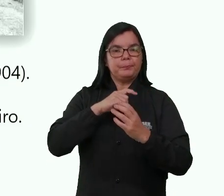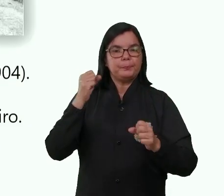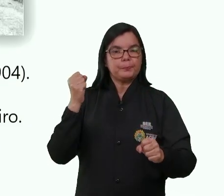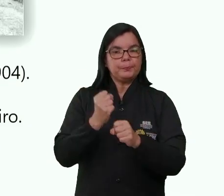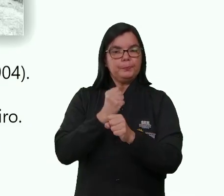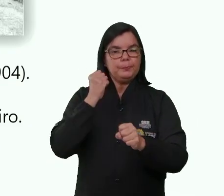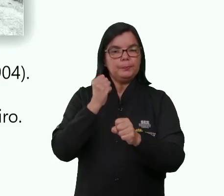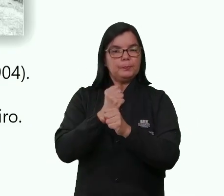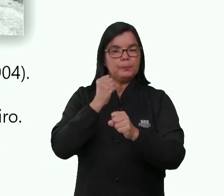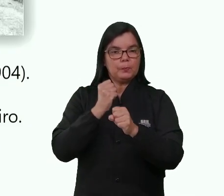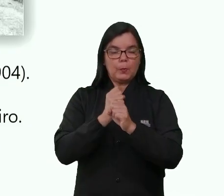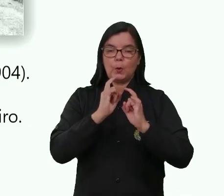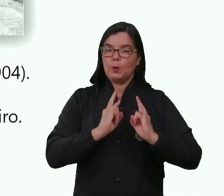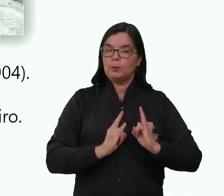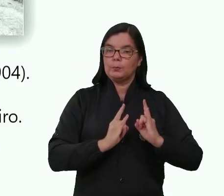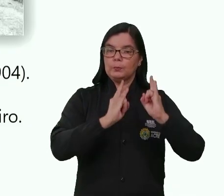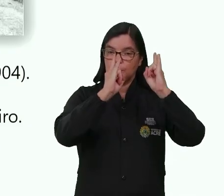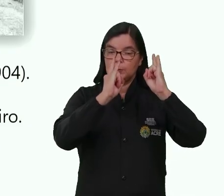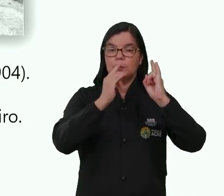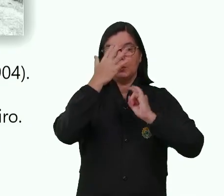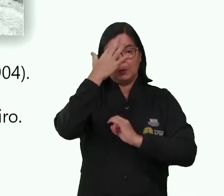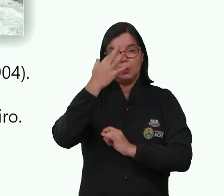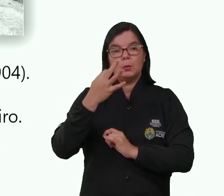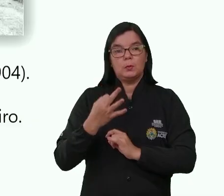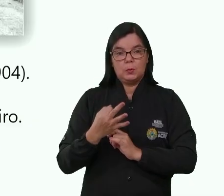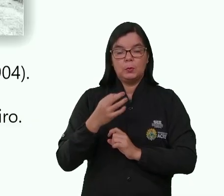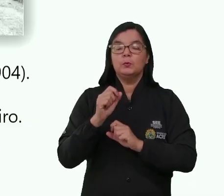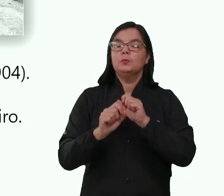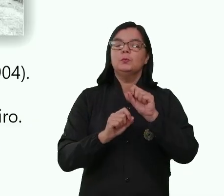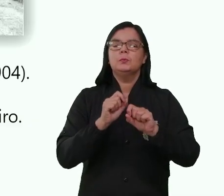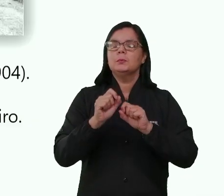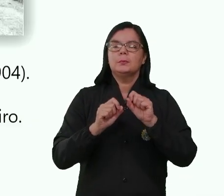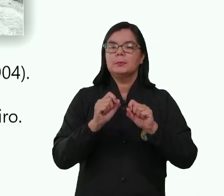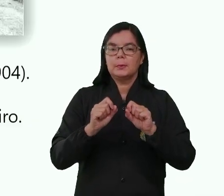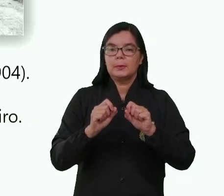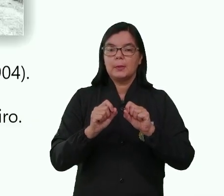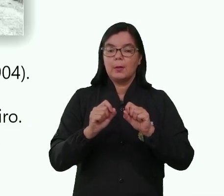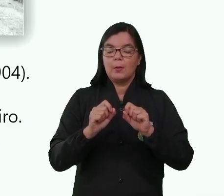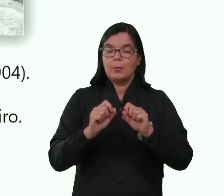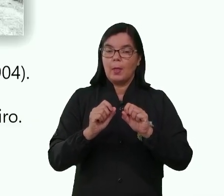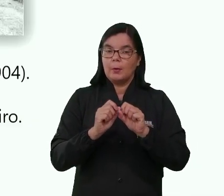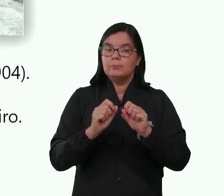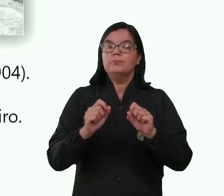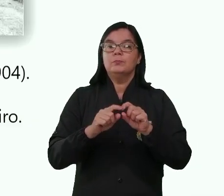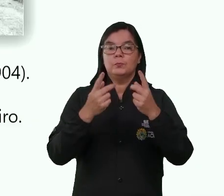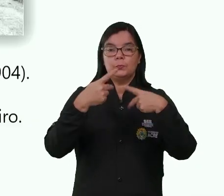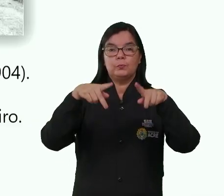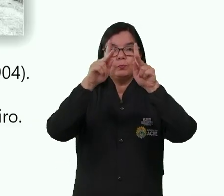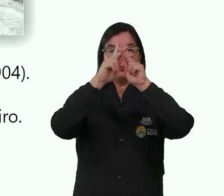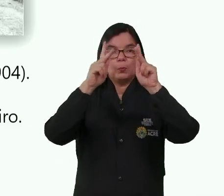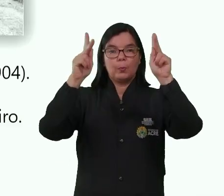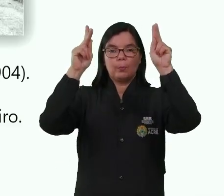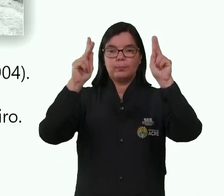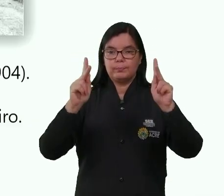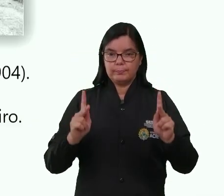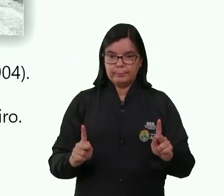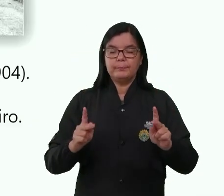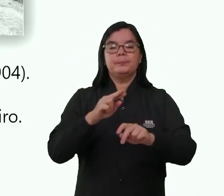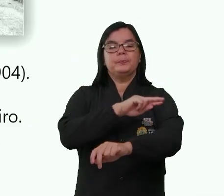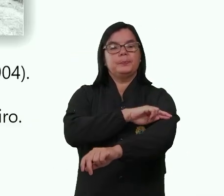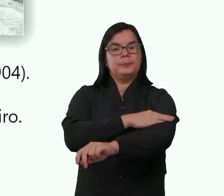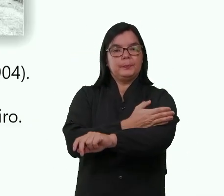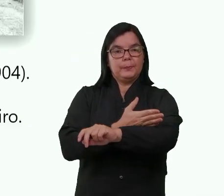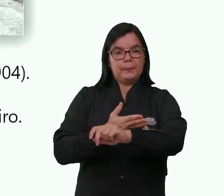construção predial, que é justamente a construção, a edificação do Palácio Rio